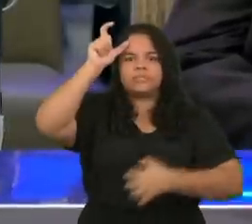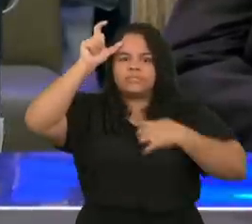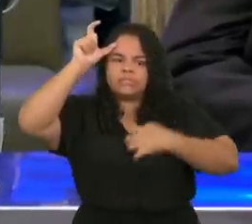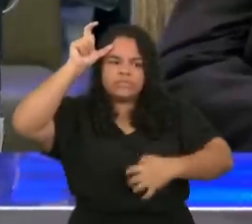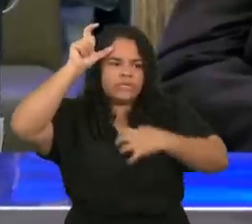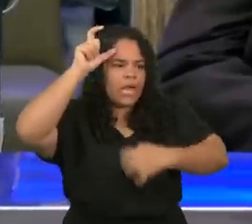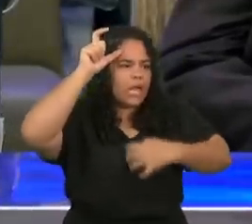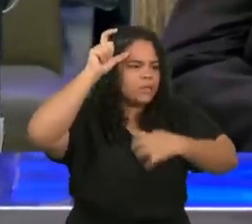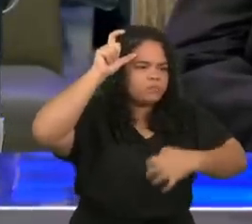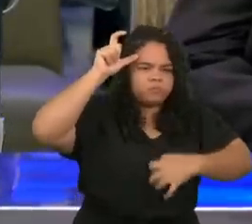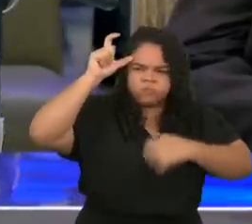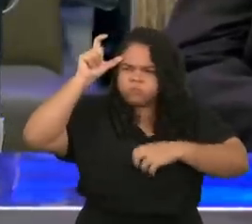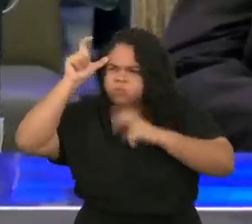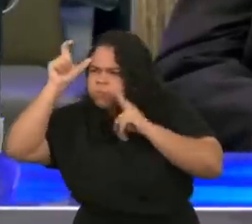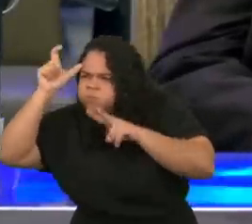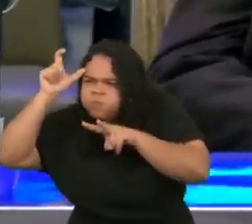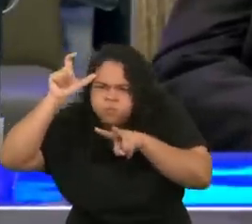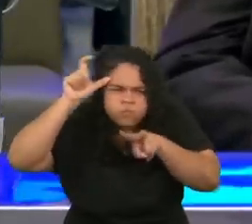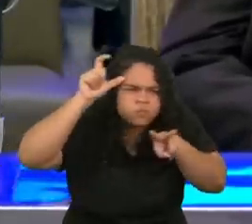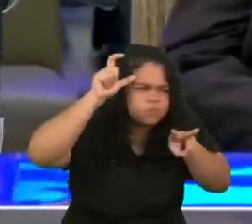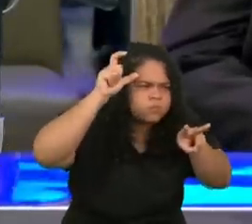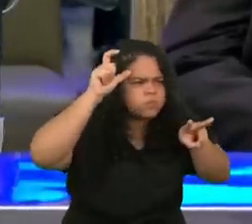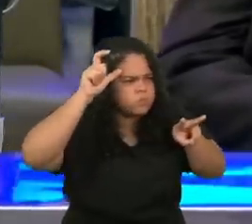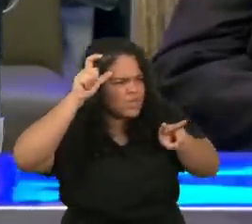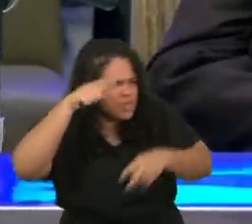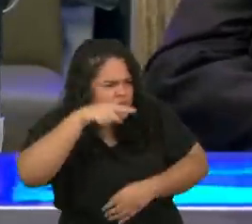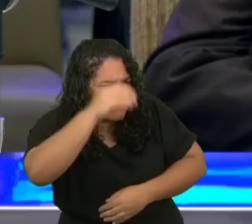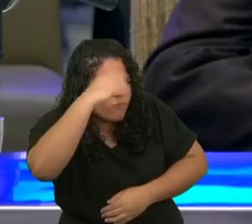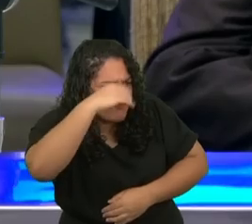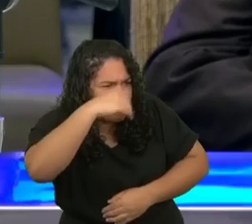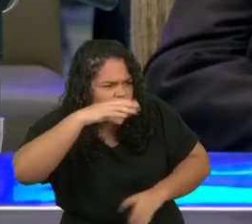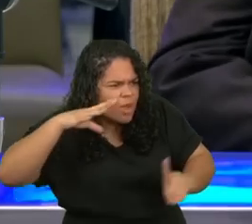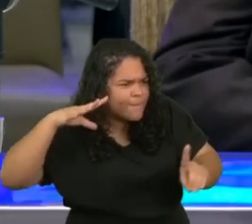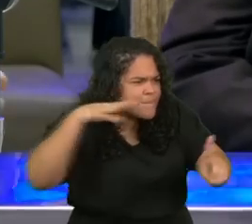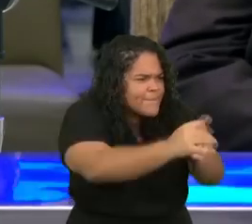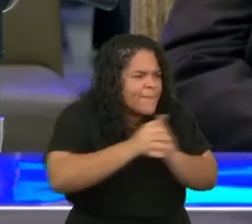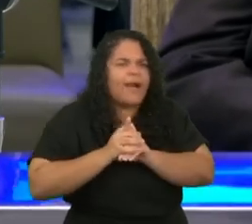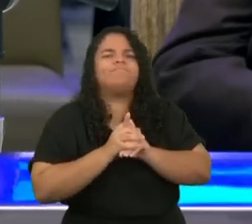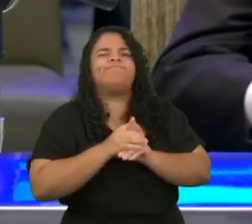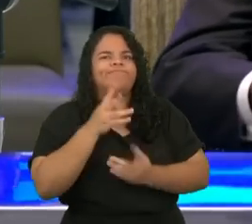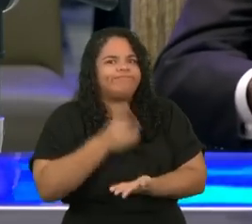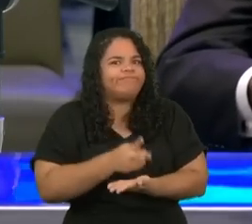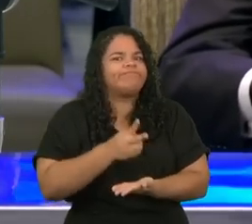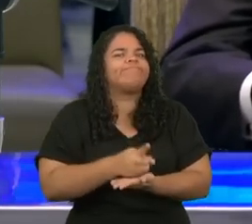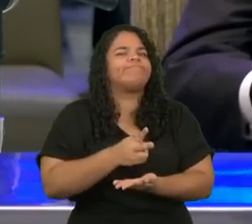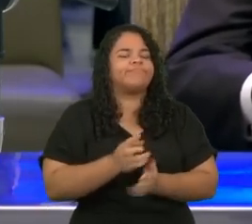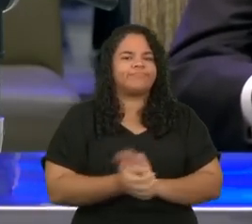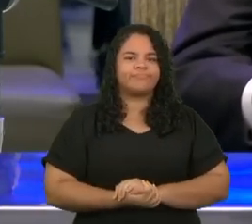semelhante a um leão buscando A quem possa devorar quem possa tragar A quem possa